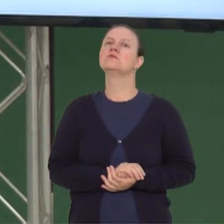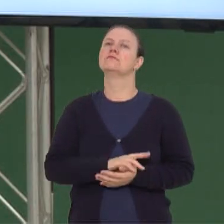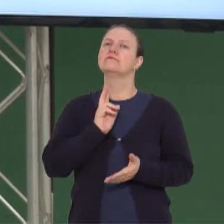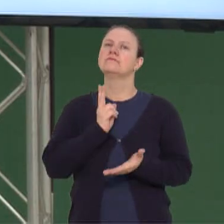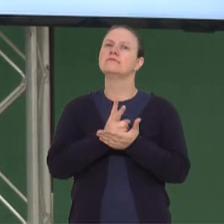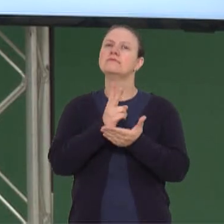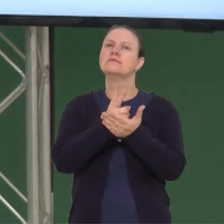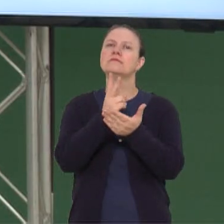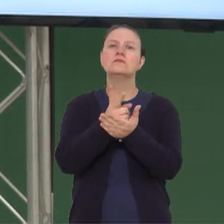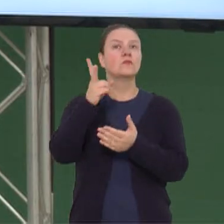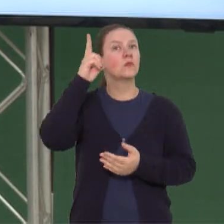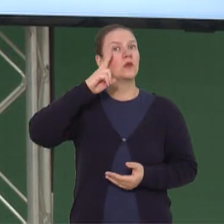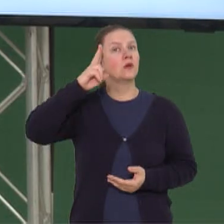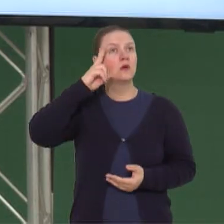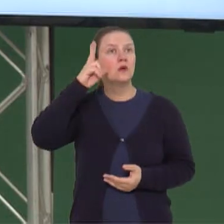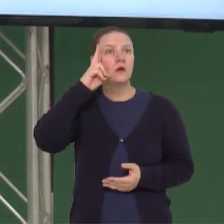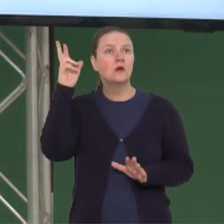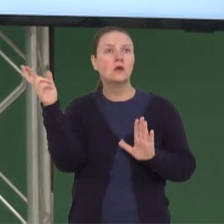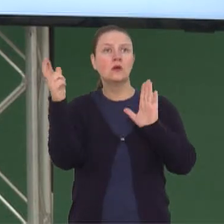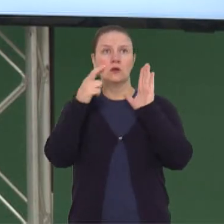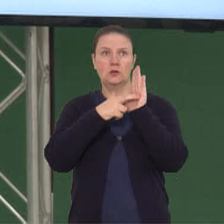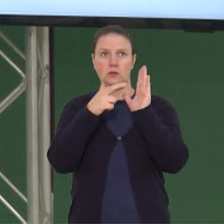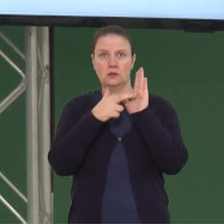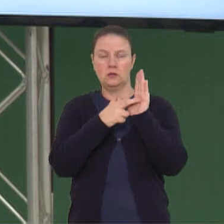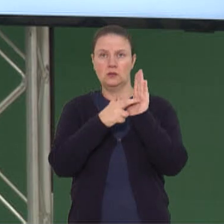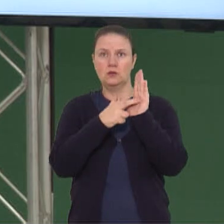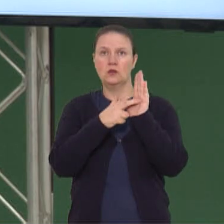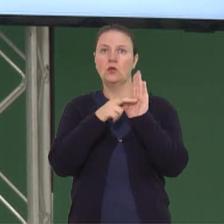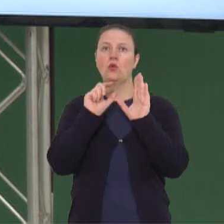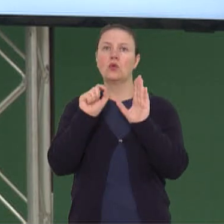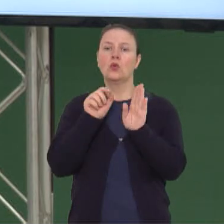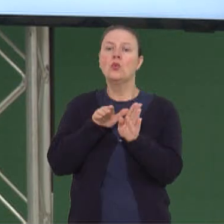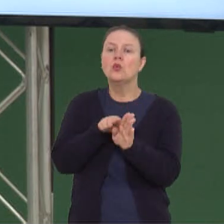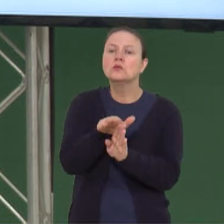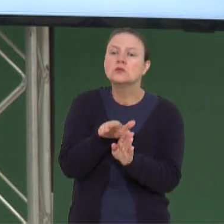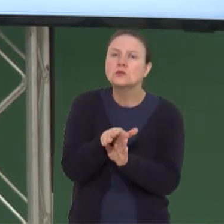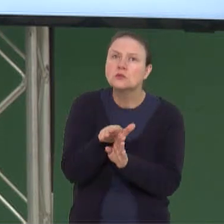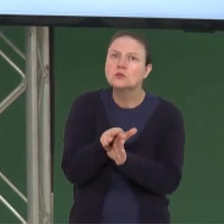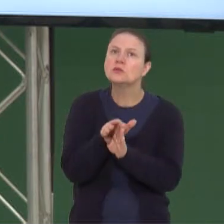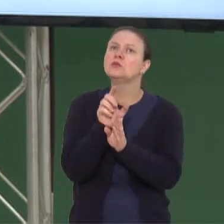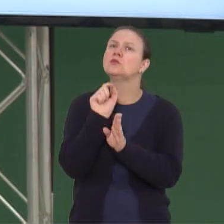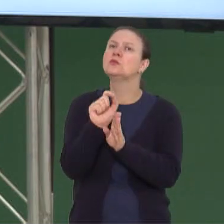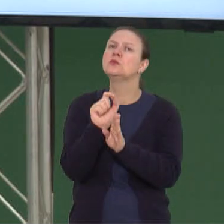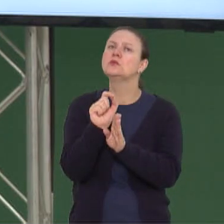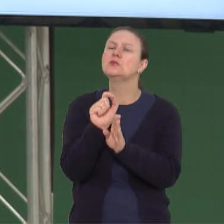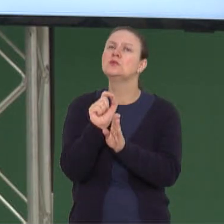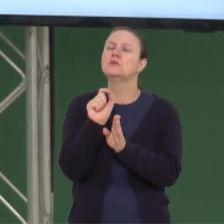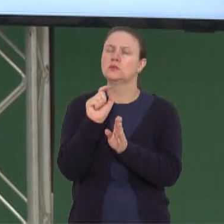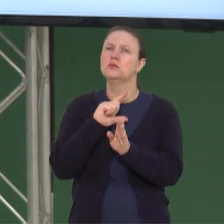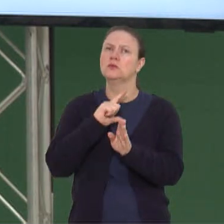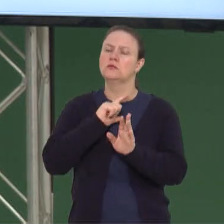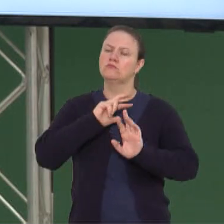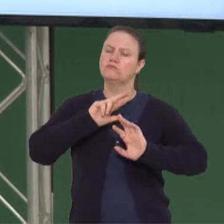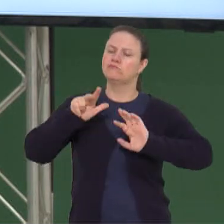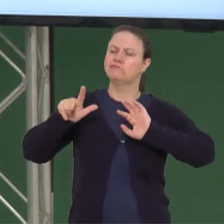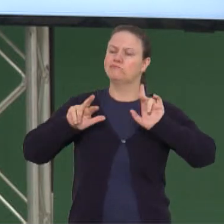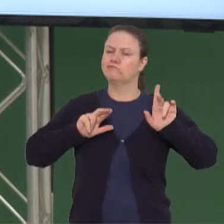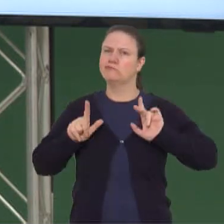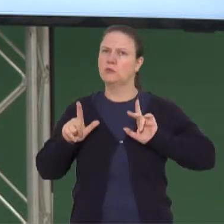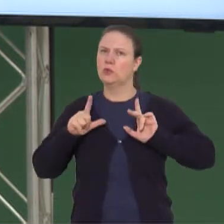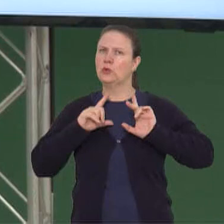Sempre lembrando que as respostas são orientação, porque há pequenas diferenças, alguns detalhes a